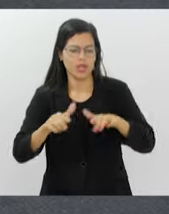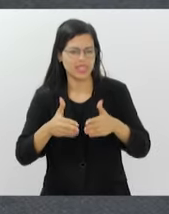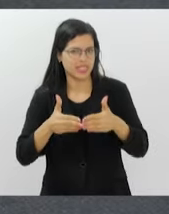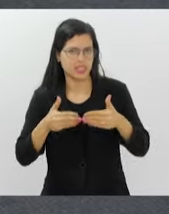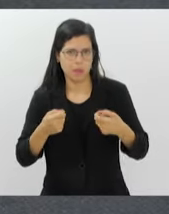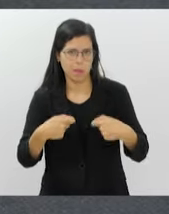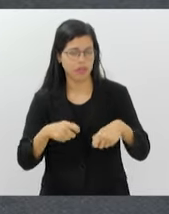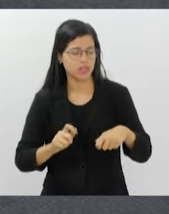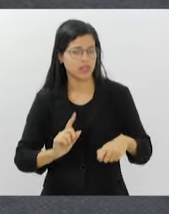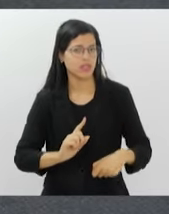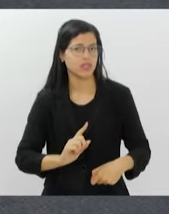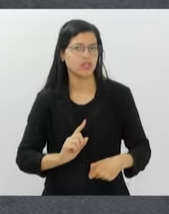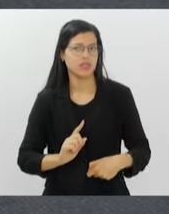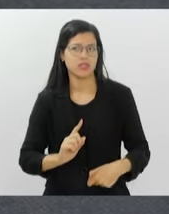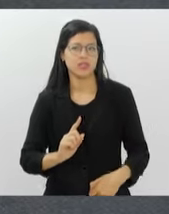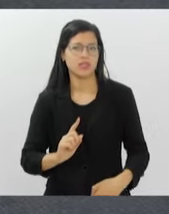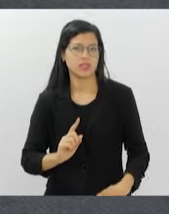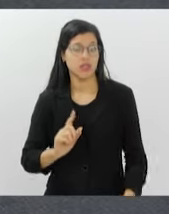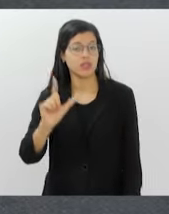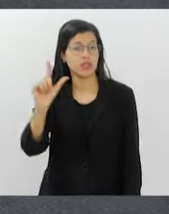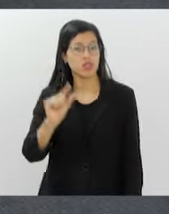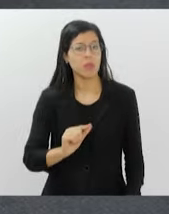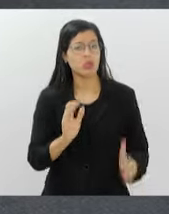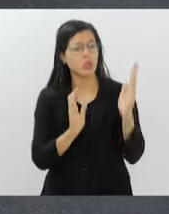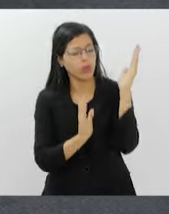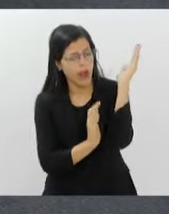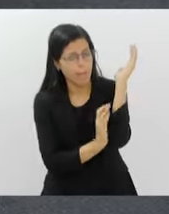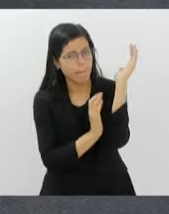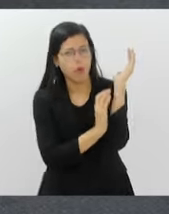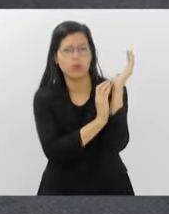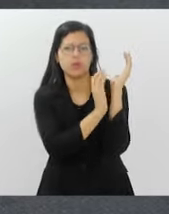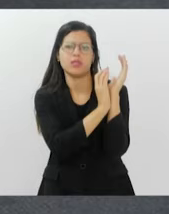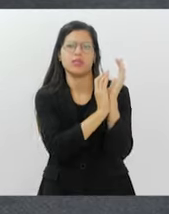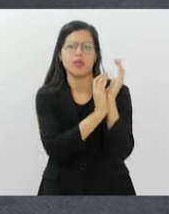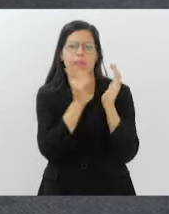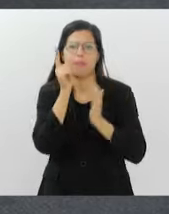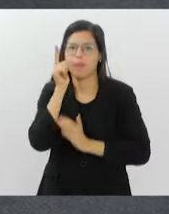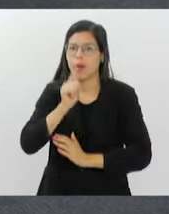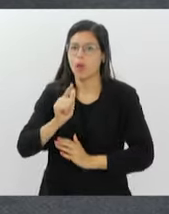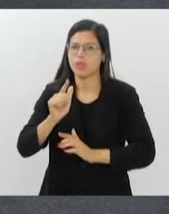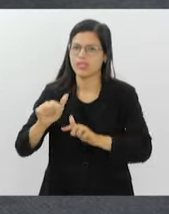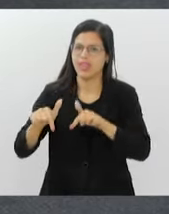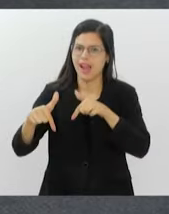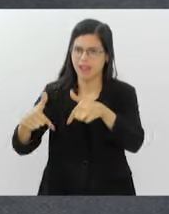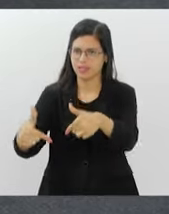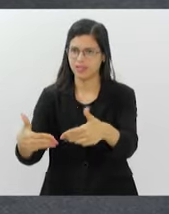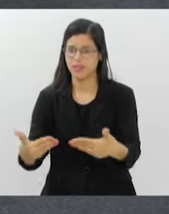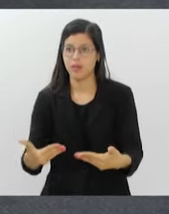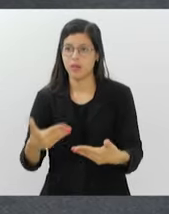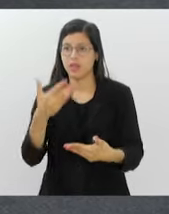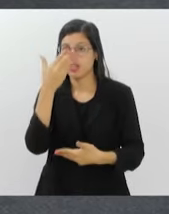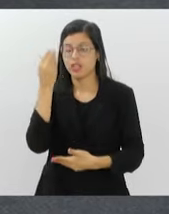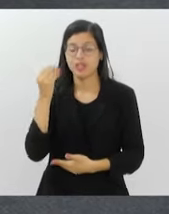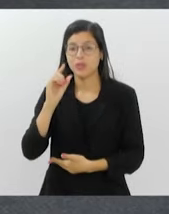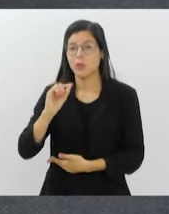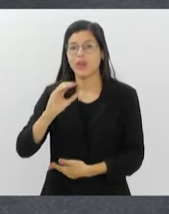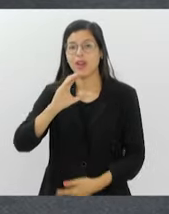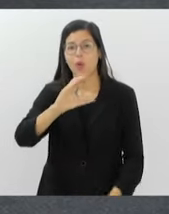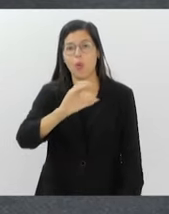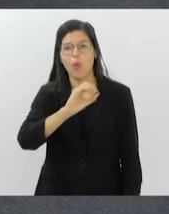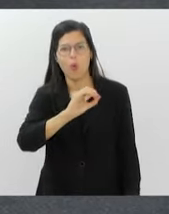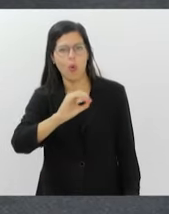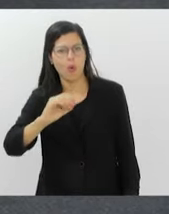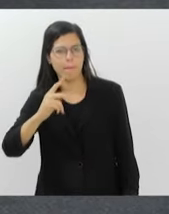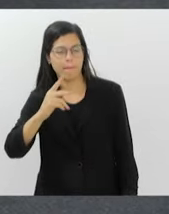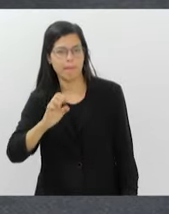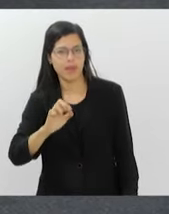Senador Marquinho menos burocracia pelas funcionárias e esqueceram as cooperativas de catadores e